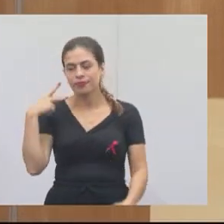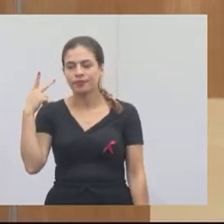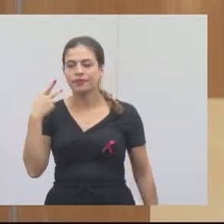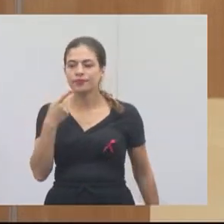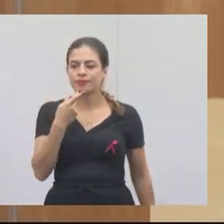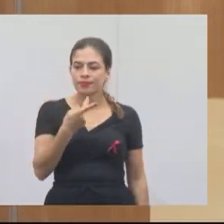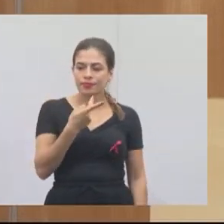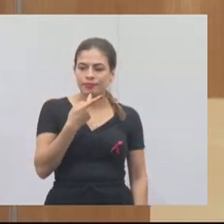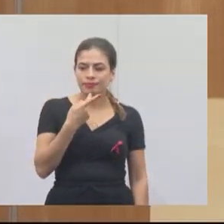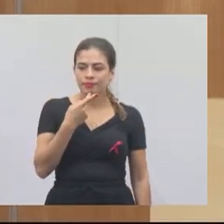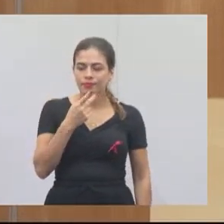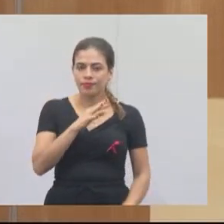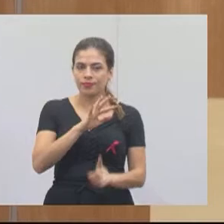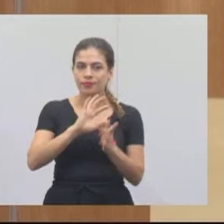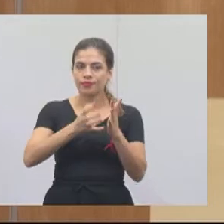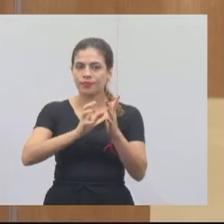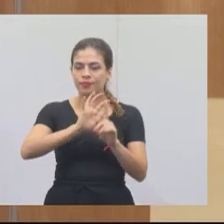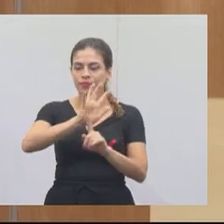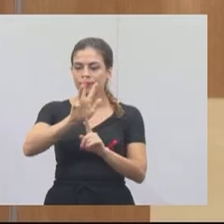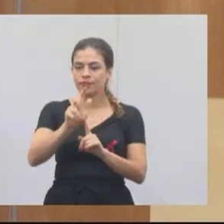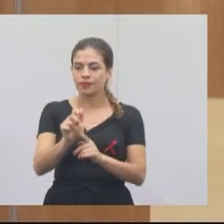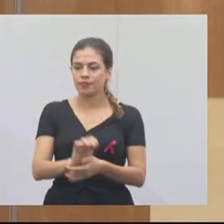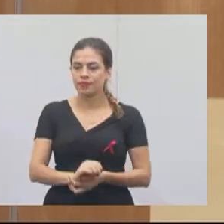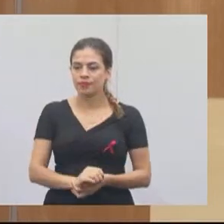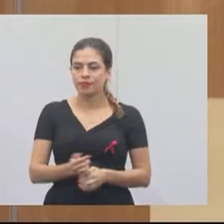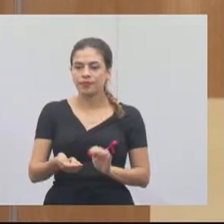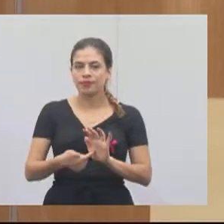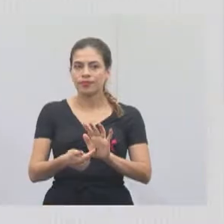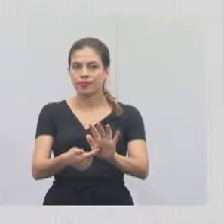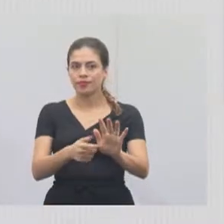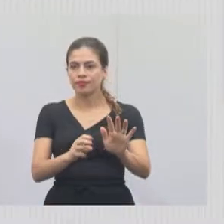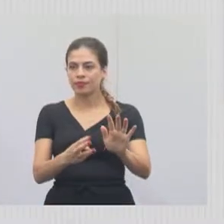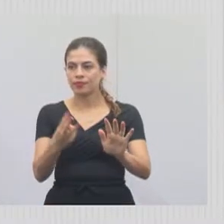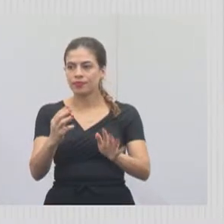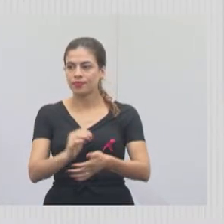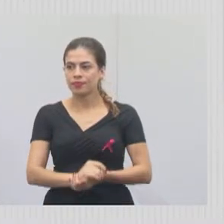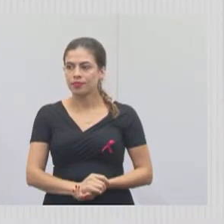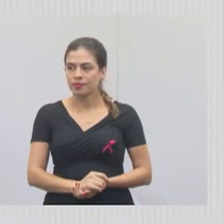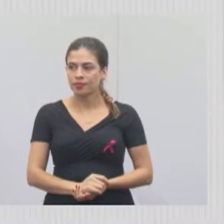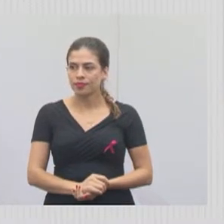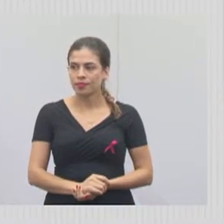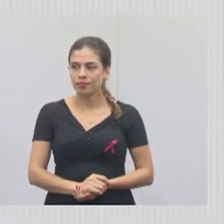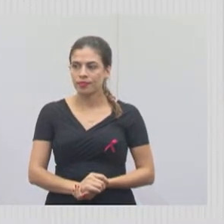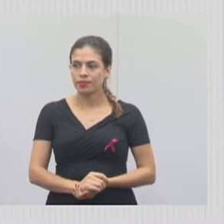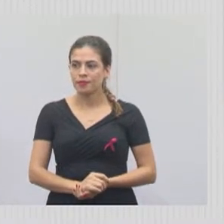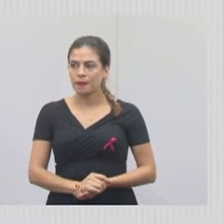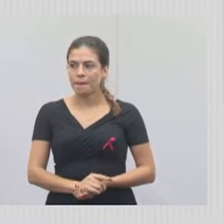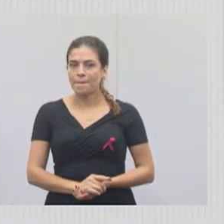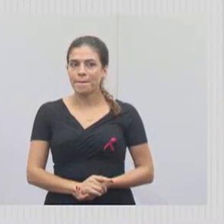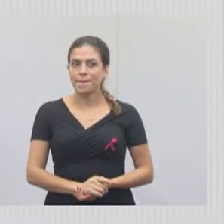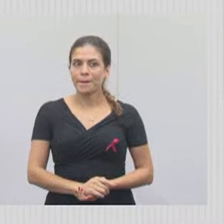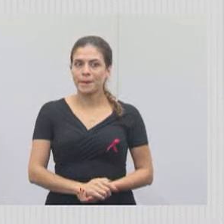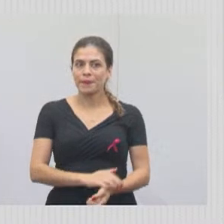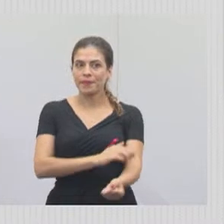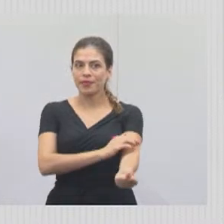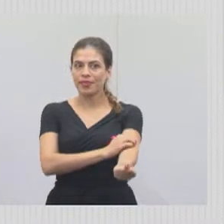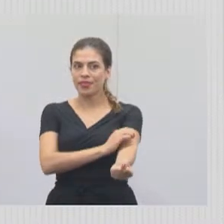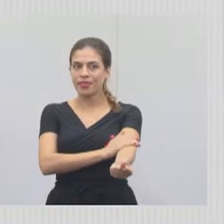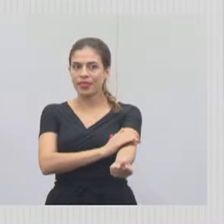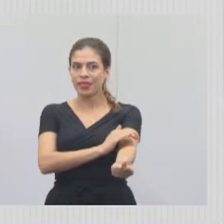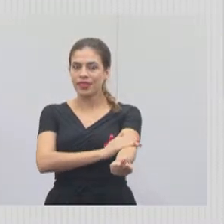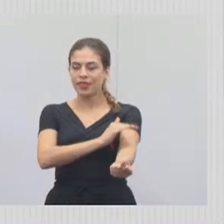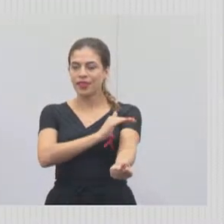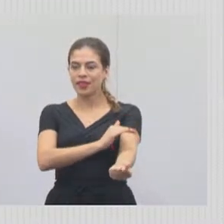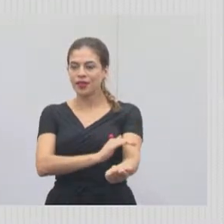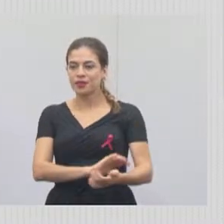do Republicanos. Nós temos aí o slide 3. Isso foi aferição de pressão, né?